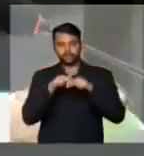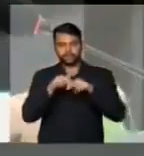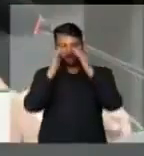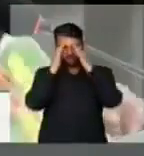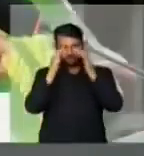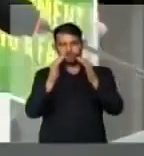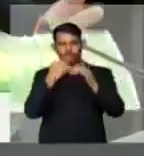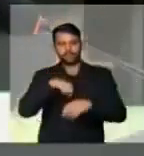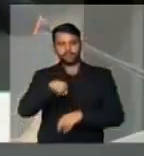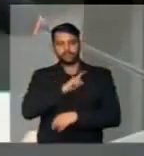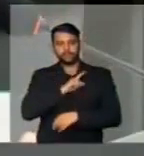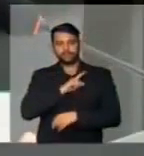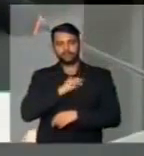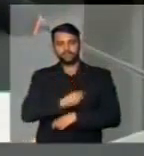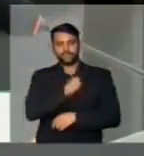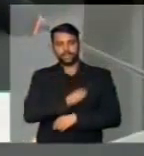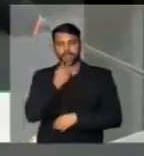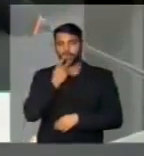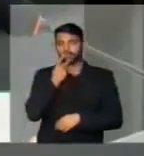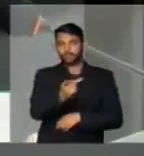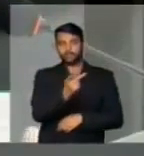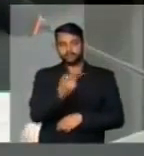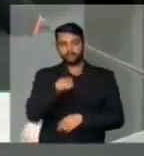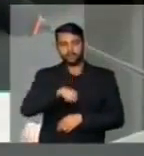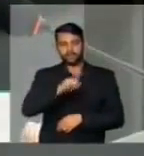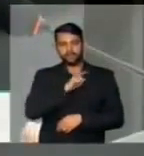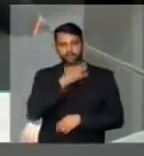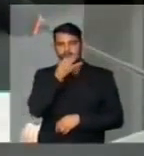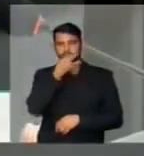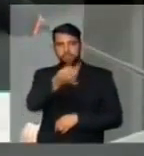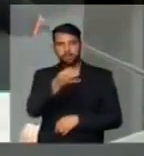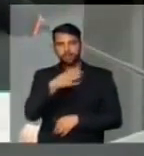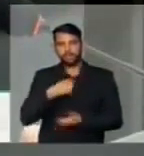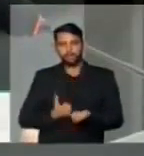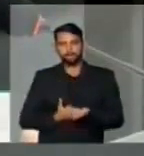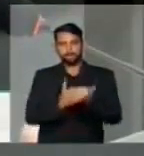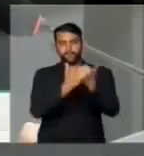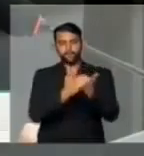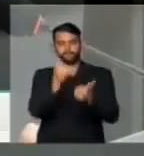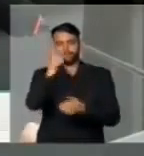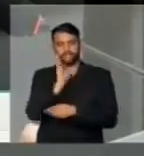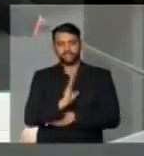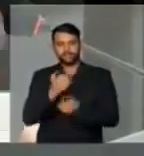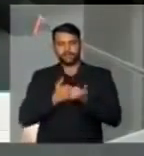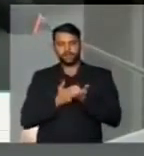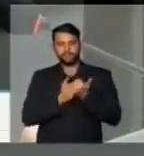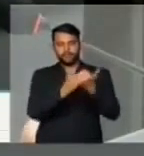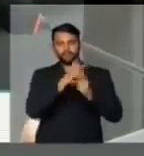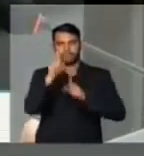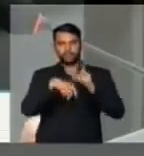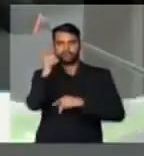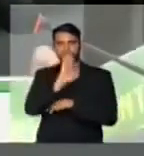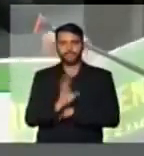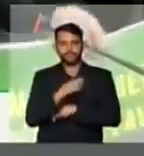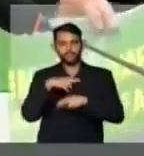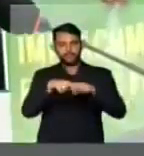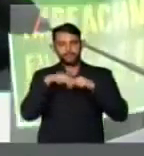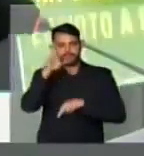ditadura, ele acha que nós lutamos tanto contra a ditadura para alcançar a